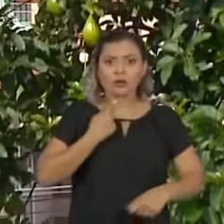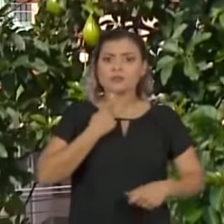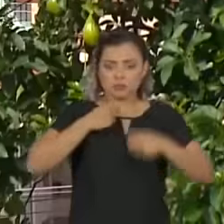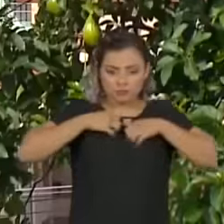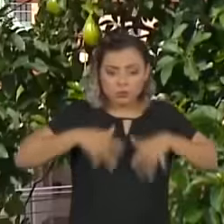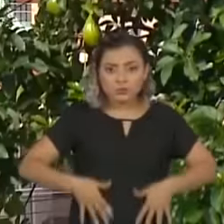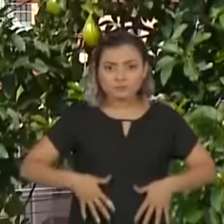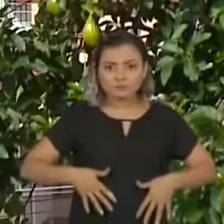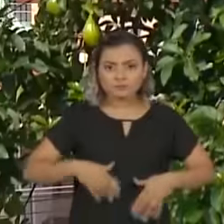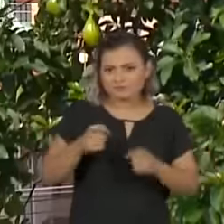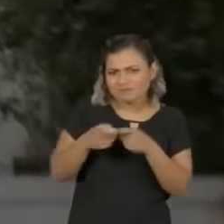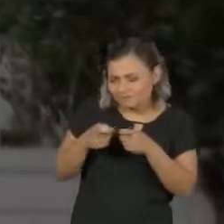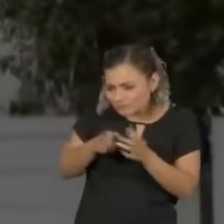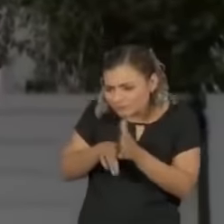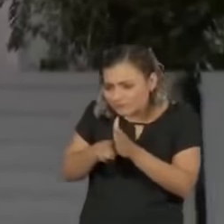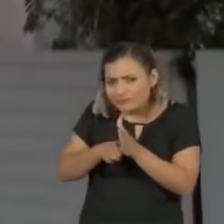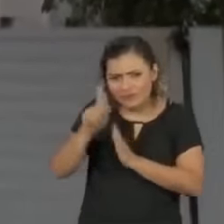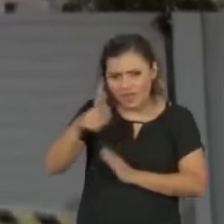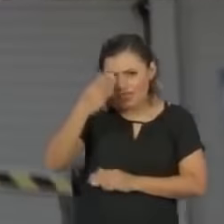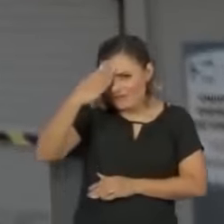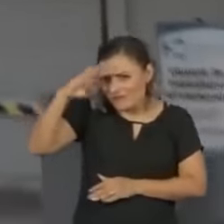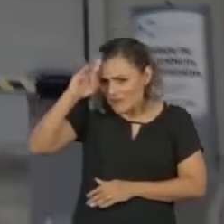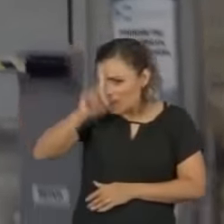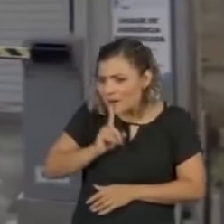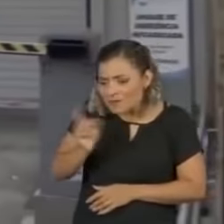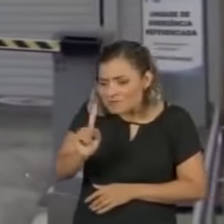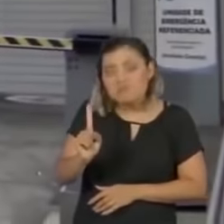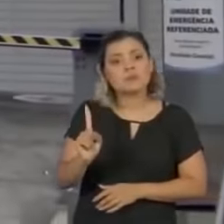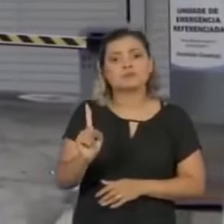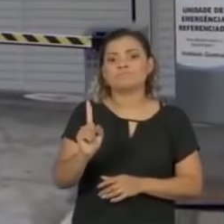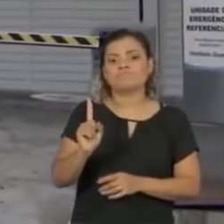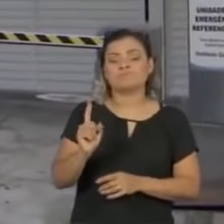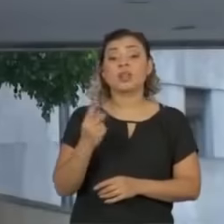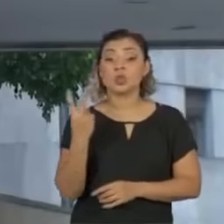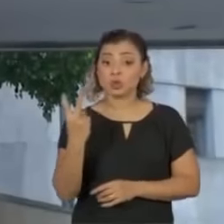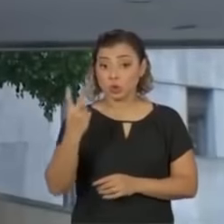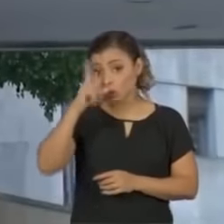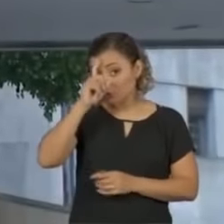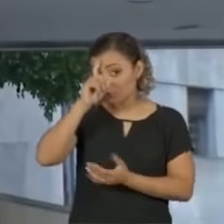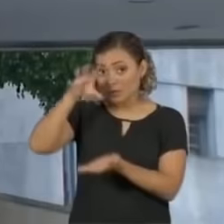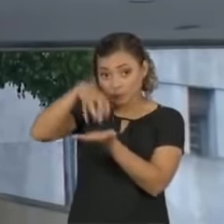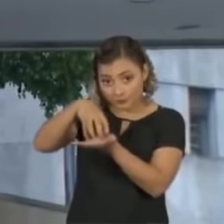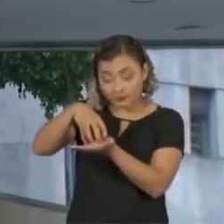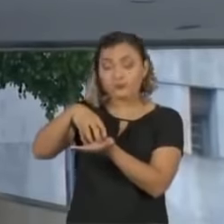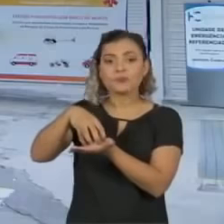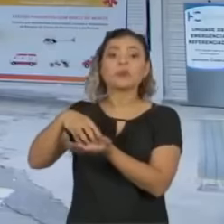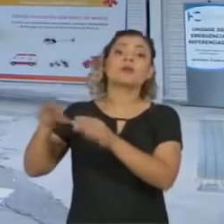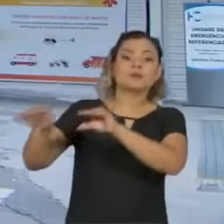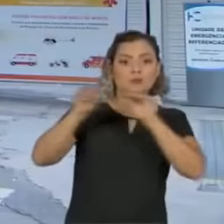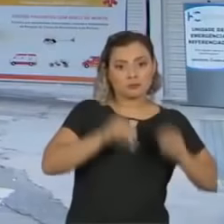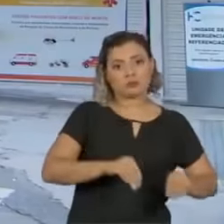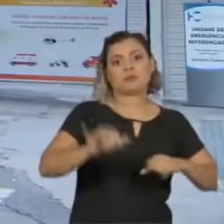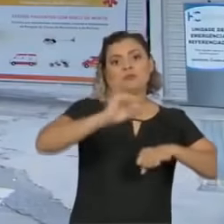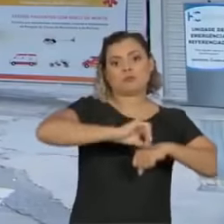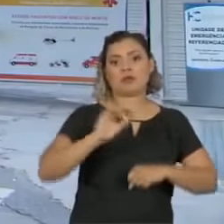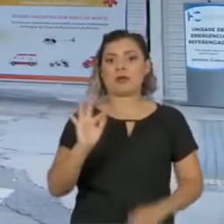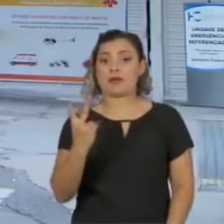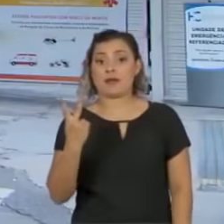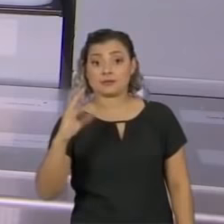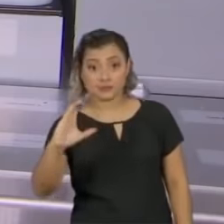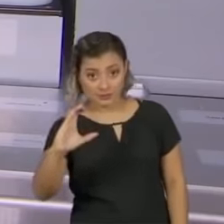médicos acreditavam que ele tinha febre amarela. Depois de passar por 2 hospitais do interior, veio para o Hospital das Clínicas, em